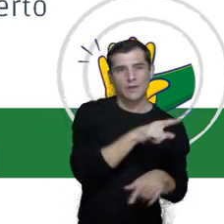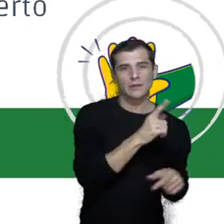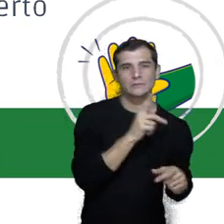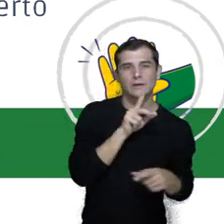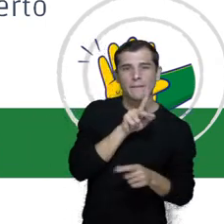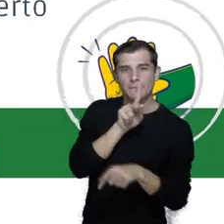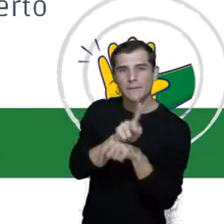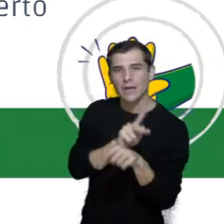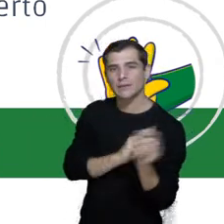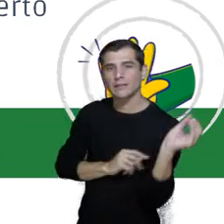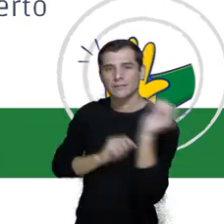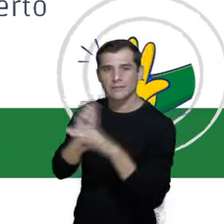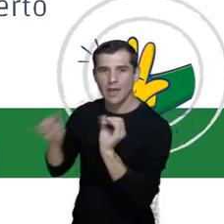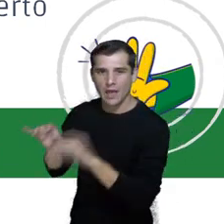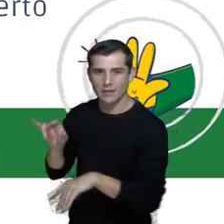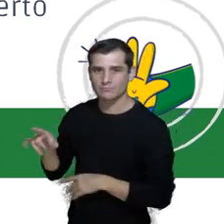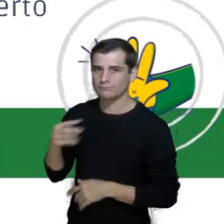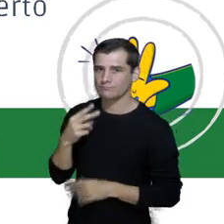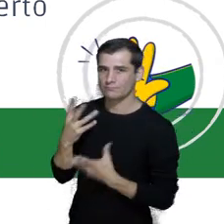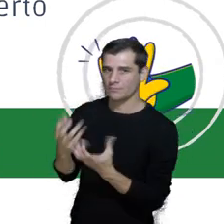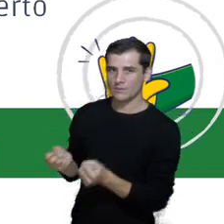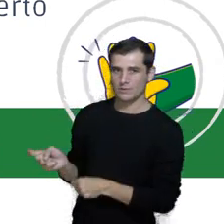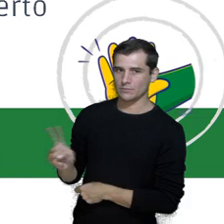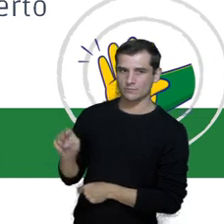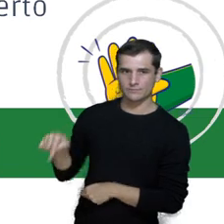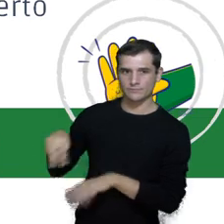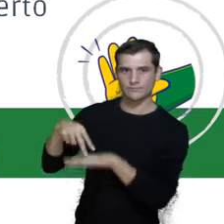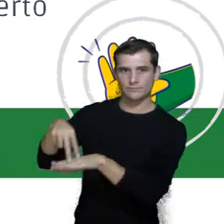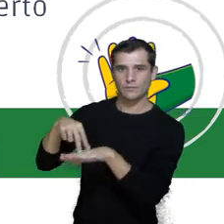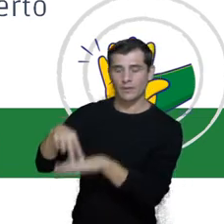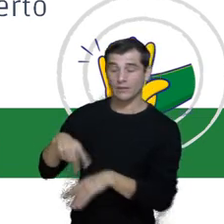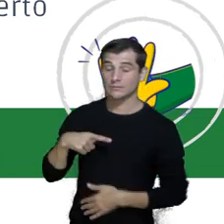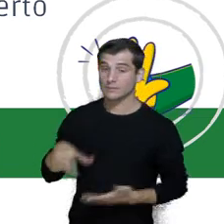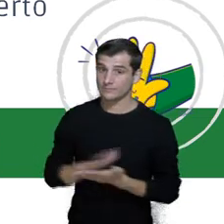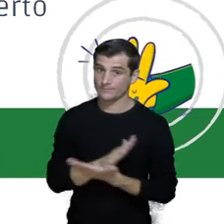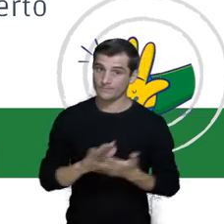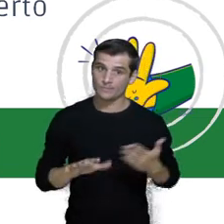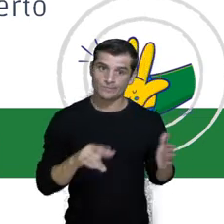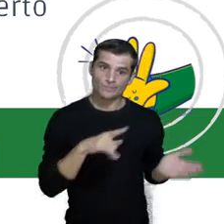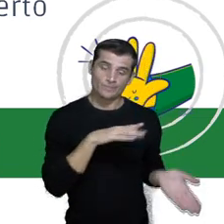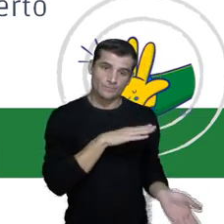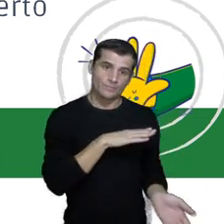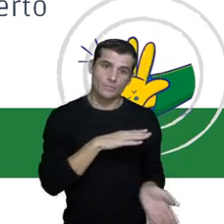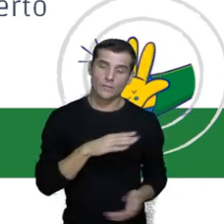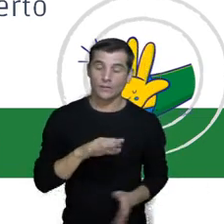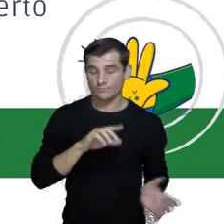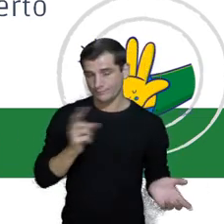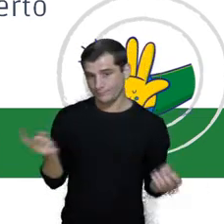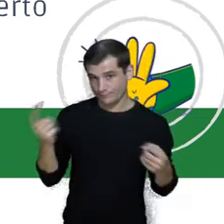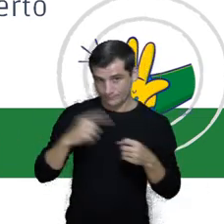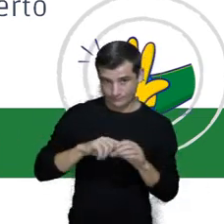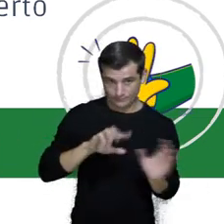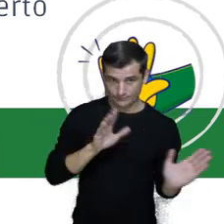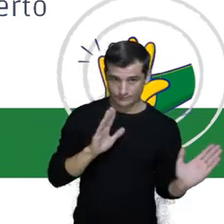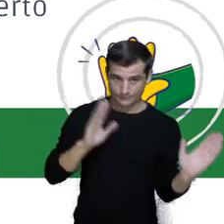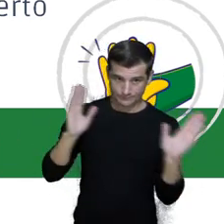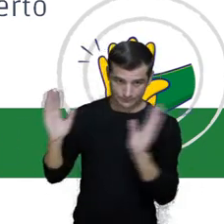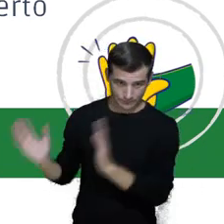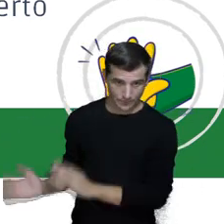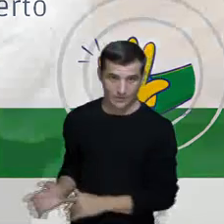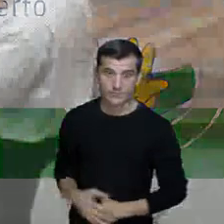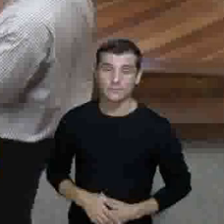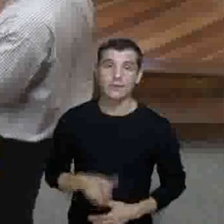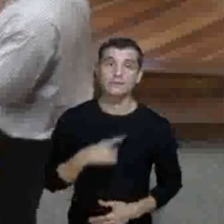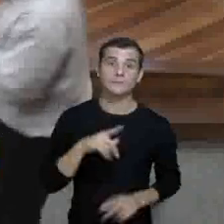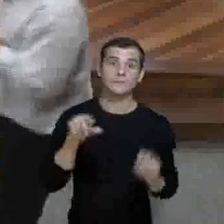conceitual problema é que de fato existem vícios que estimulam a corrupção e às vezes você o errado da história você perde o